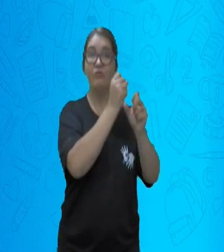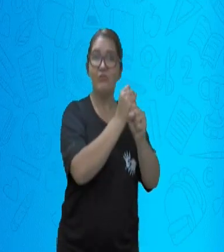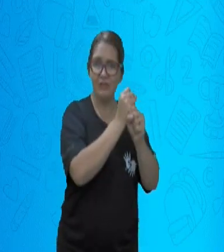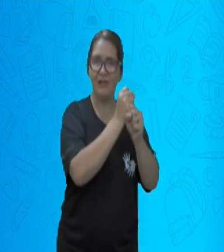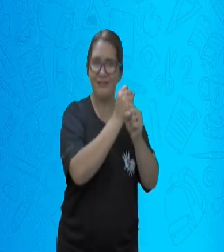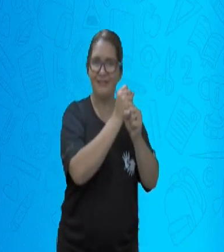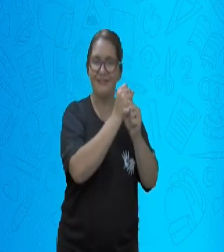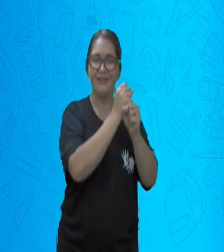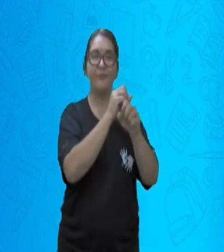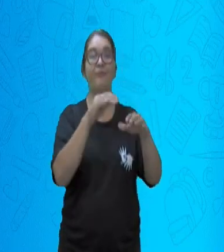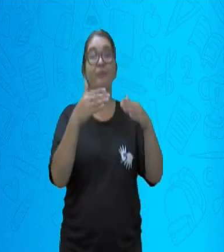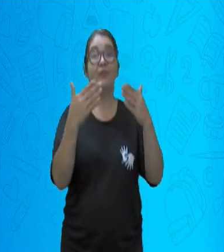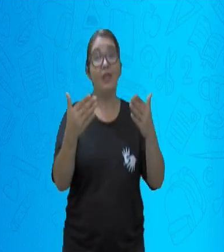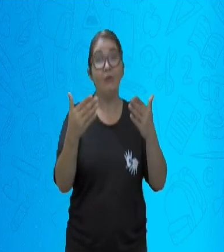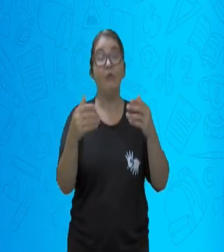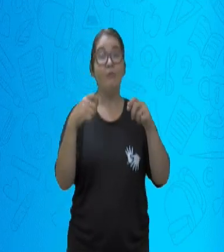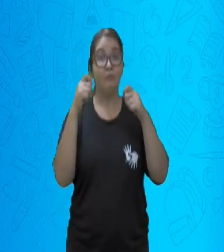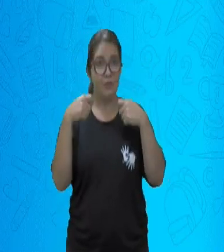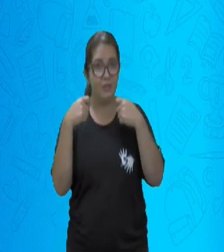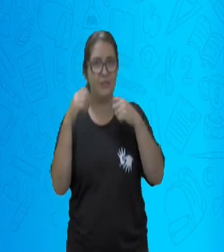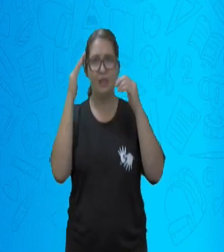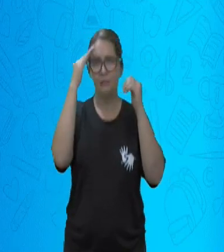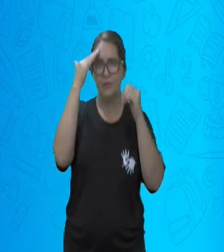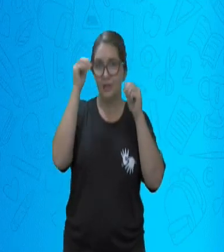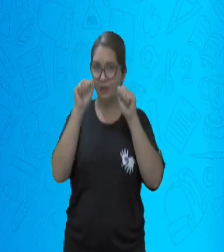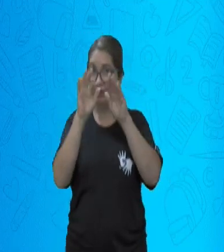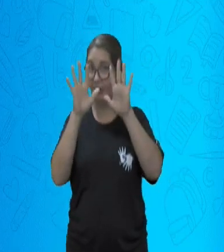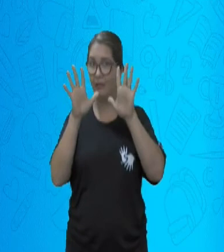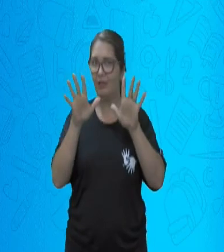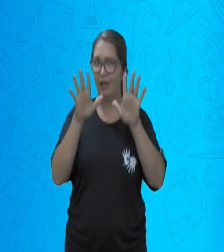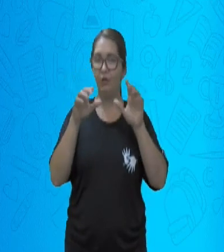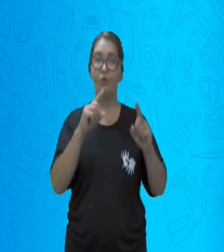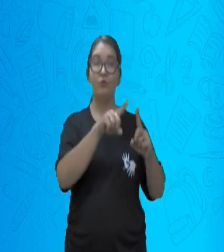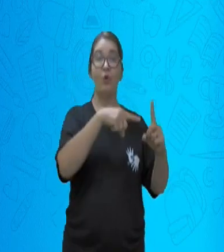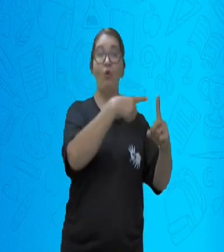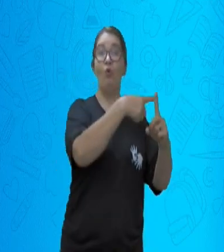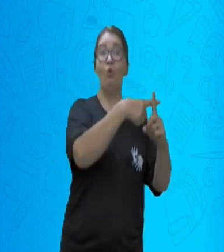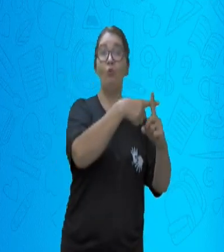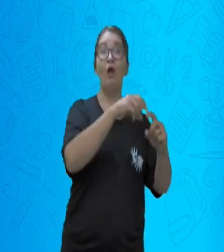através dos símbolos se é uma soma ou se é uma subtração.